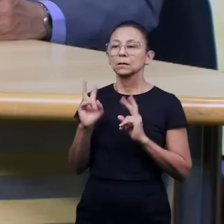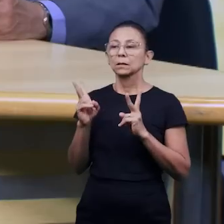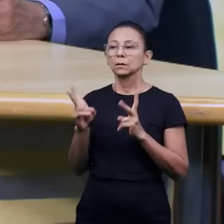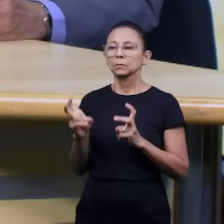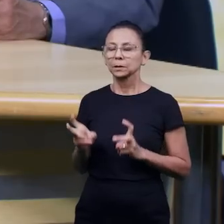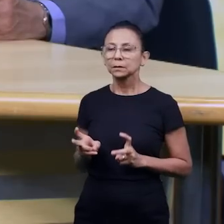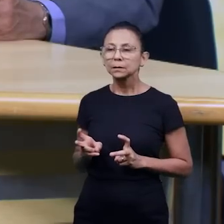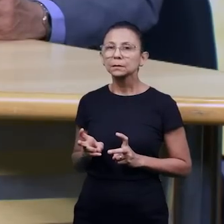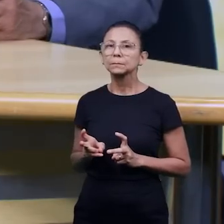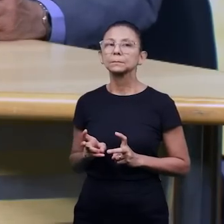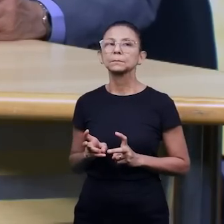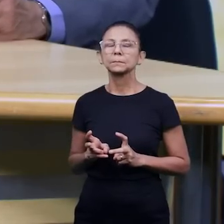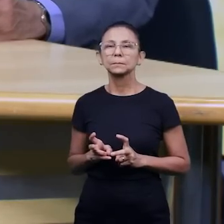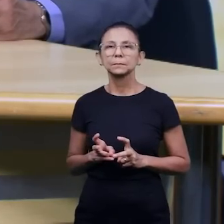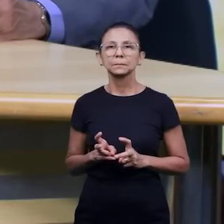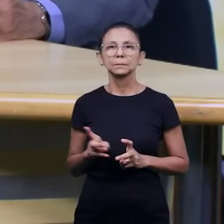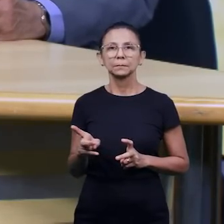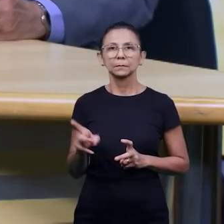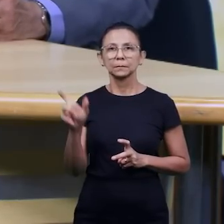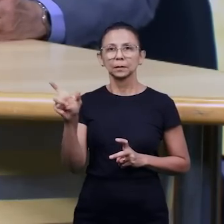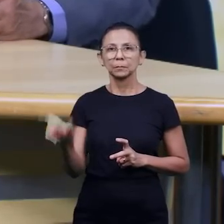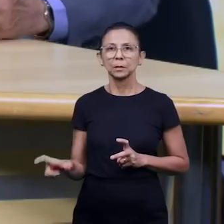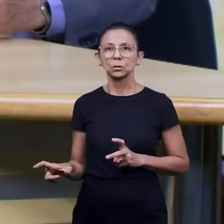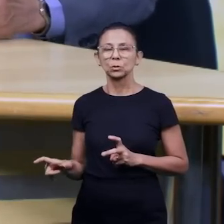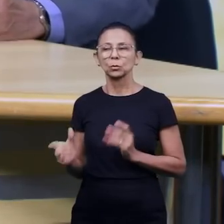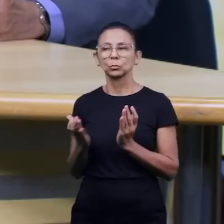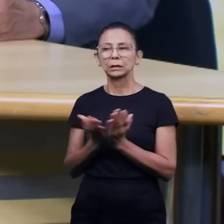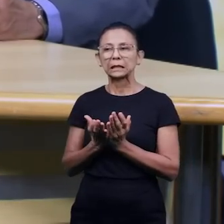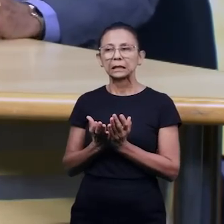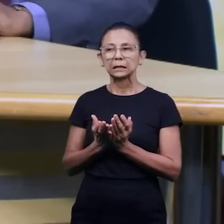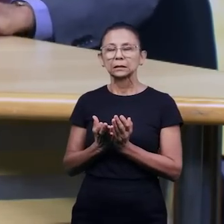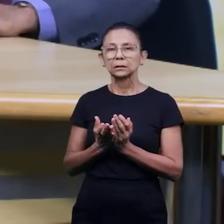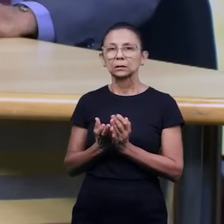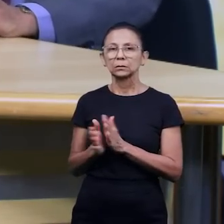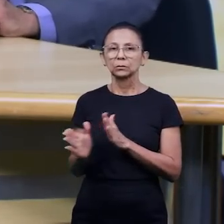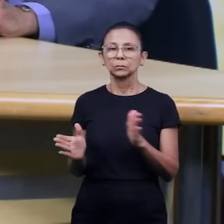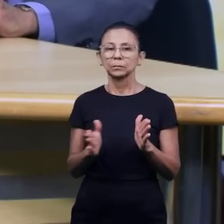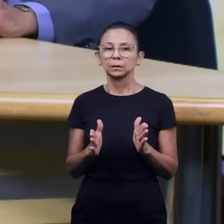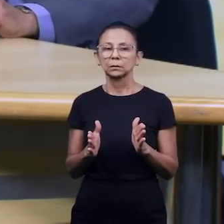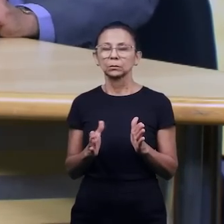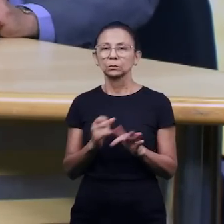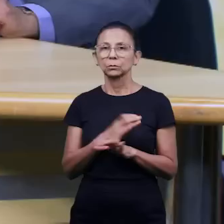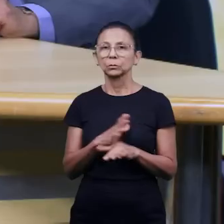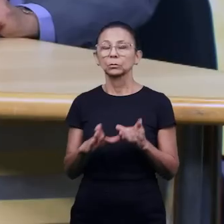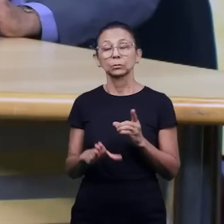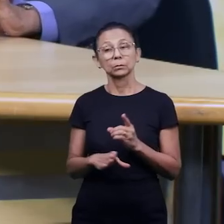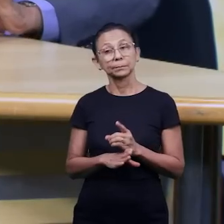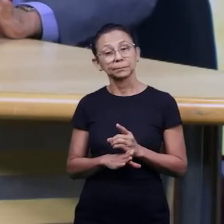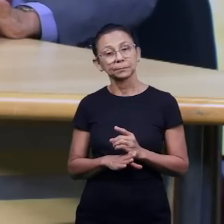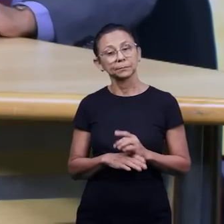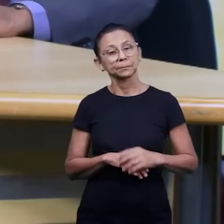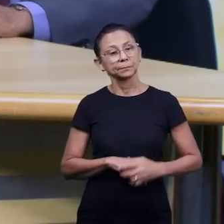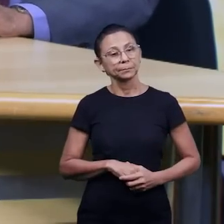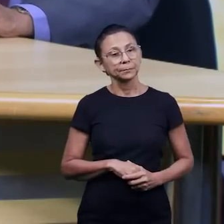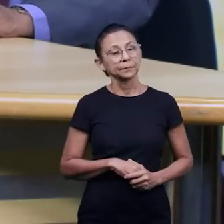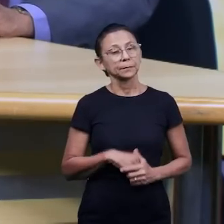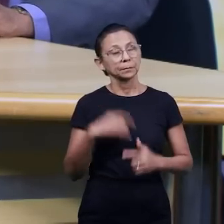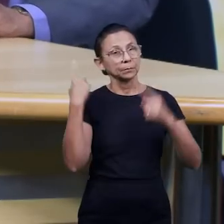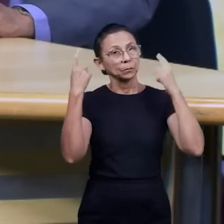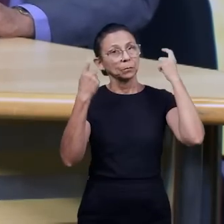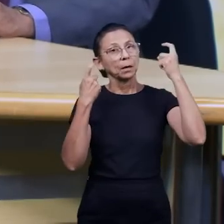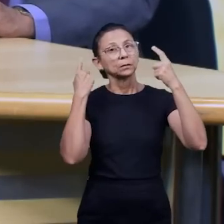Só o irmão fulano estava aqui que quer maldição. Então você está totalmente desligado, ele estava em outro